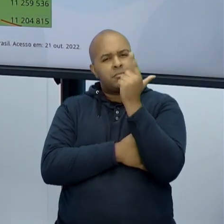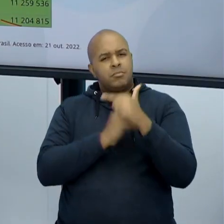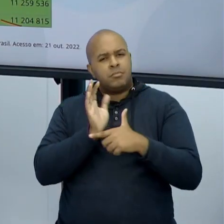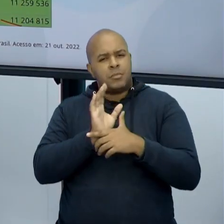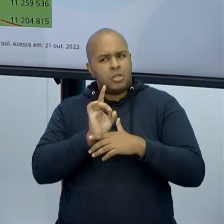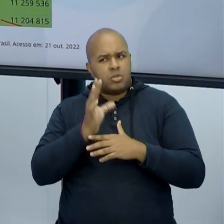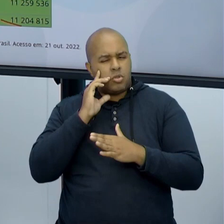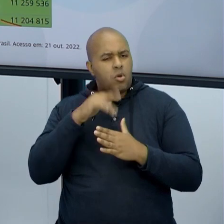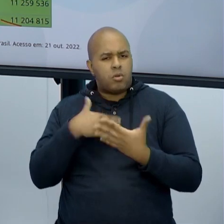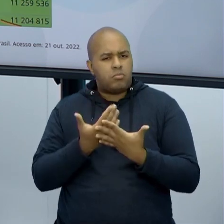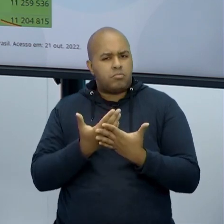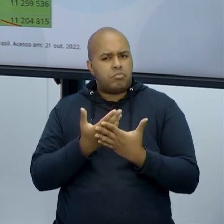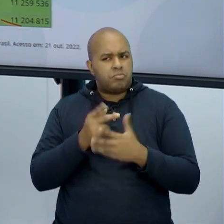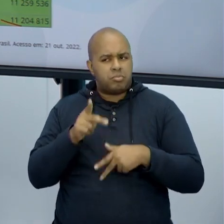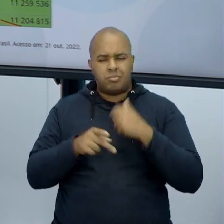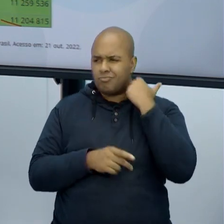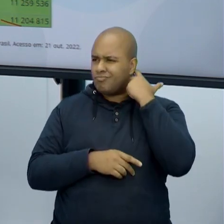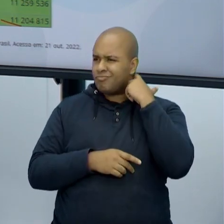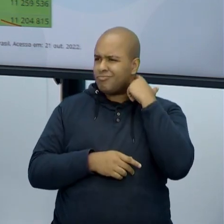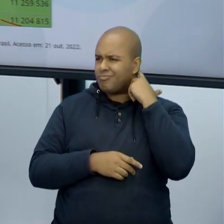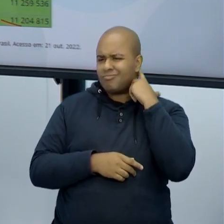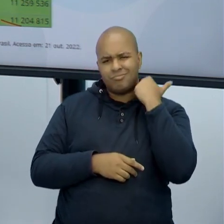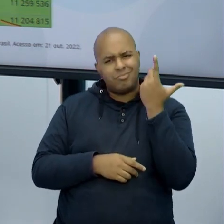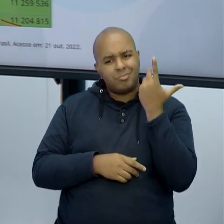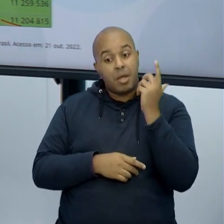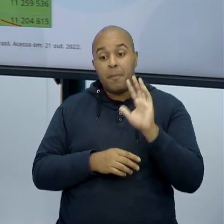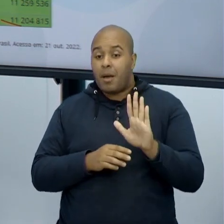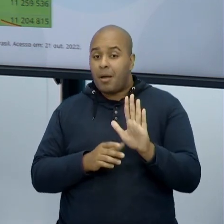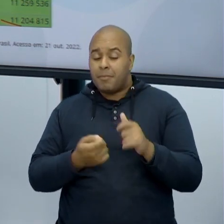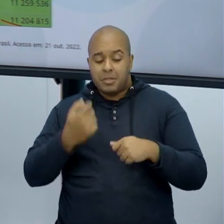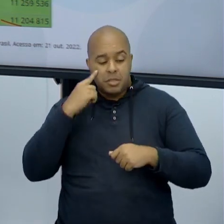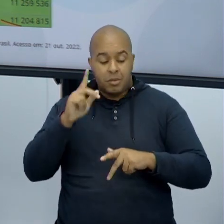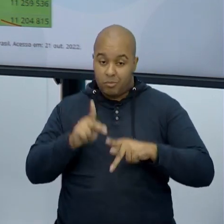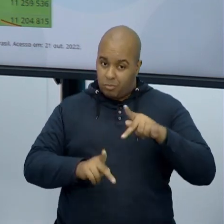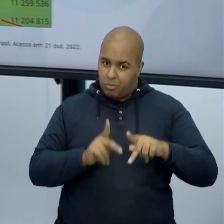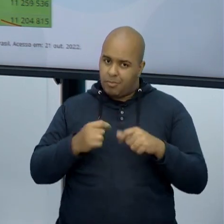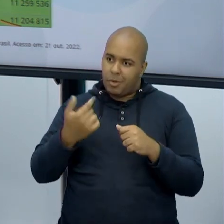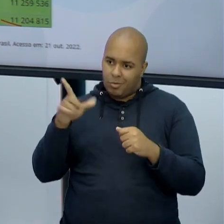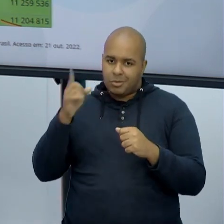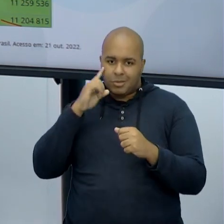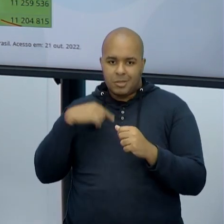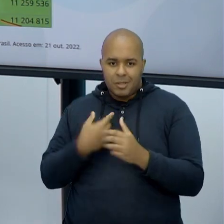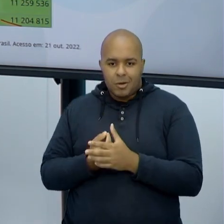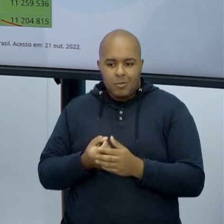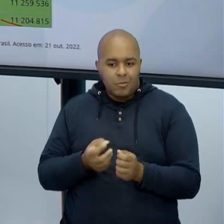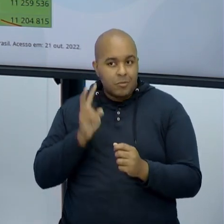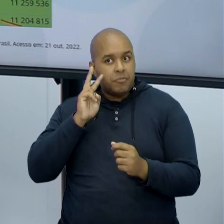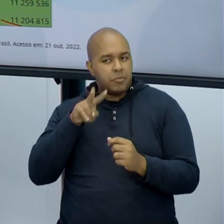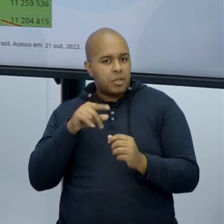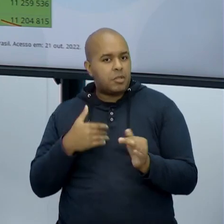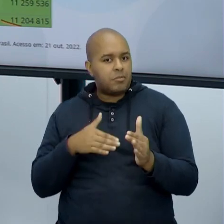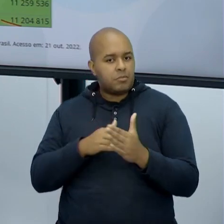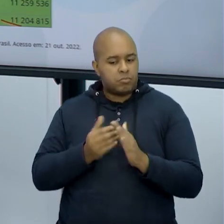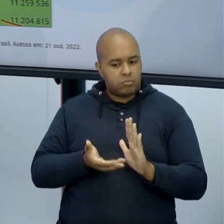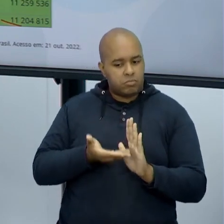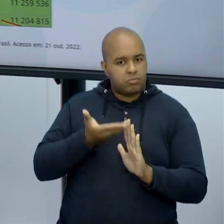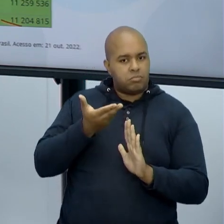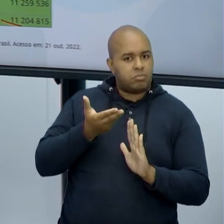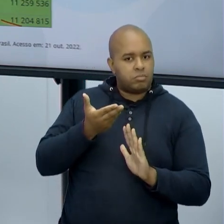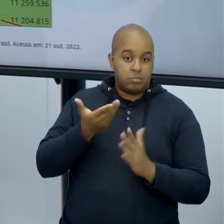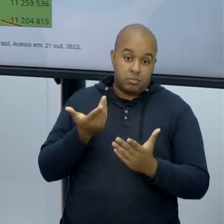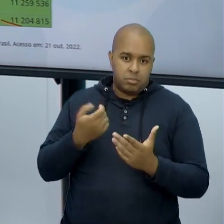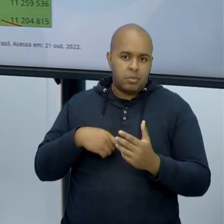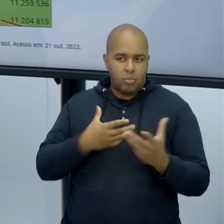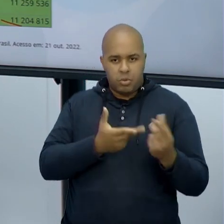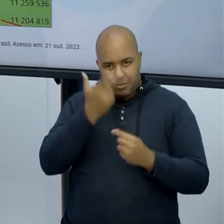só público? Não. Só que é preciso público para poder, né, assistir o filme. Eu não estou dando essa aula aqui para ninguém, tem que